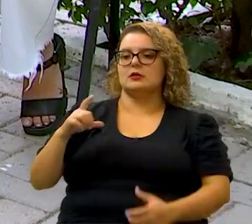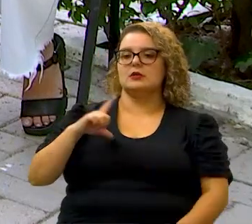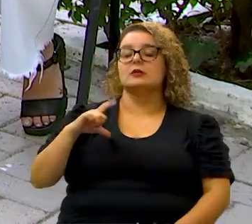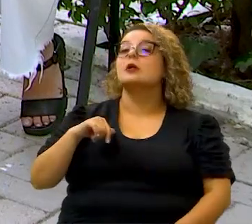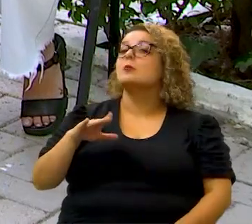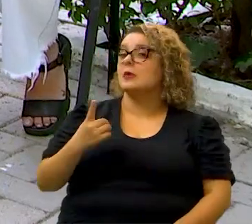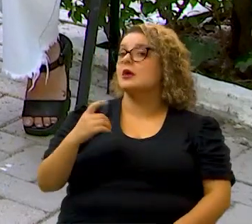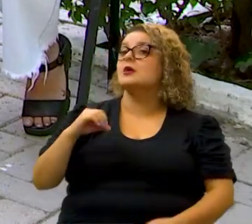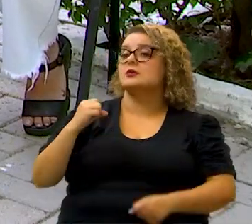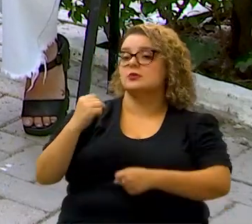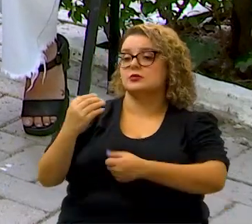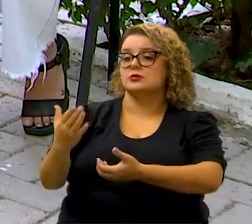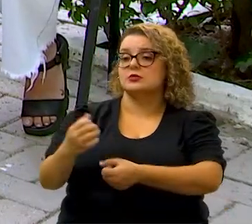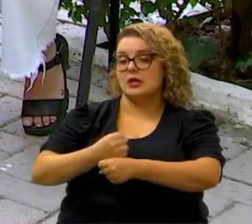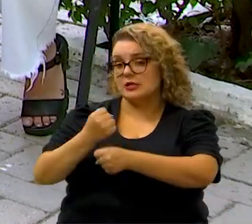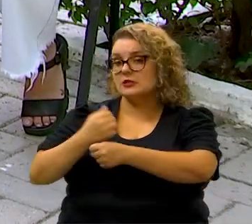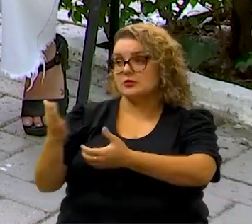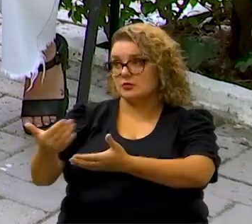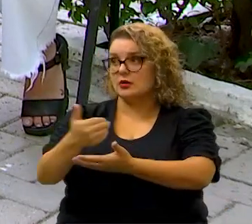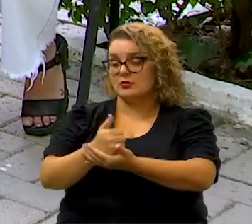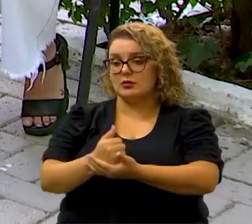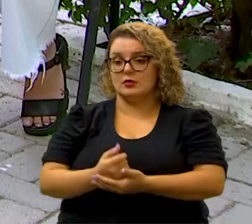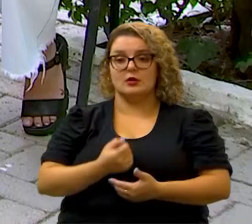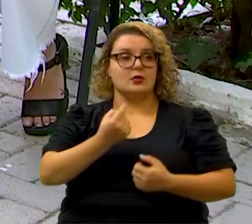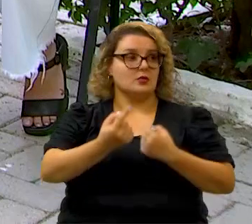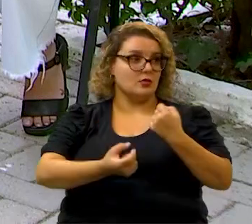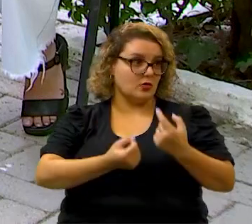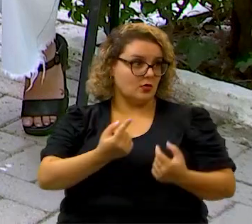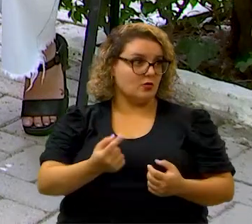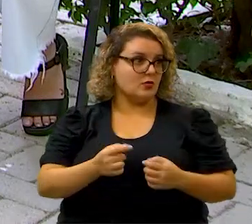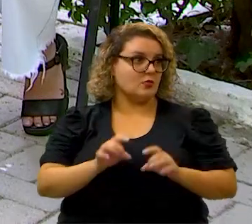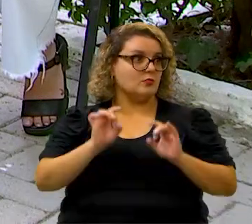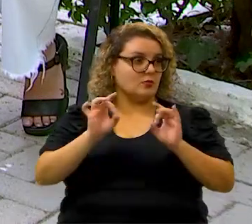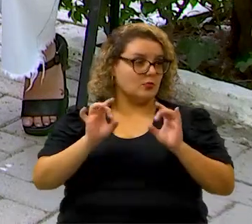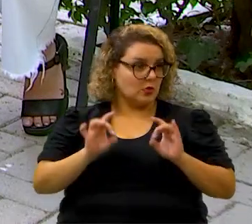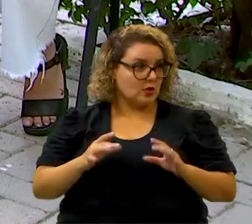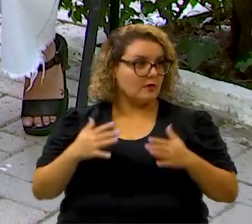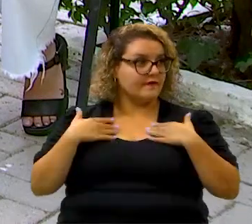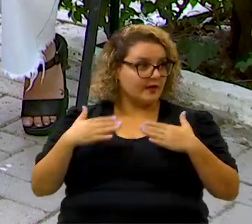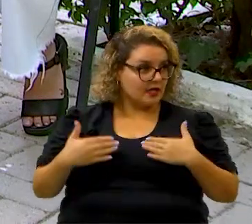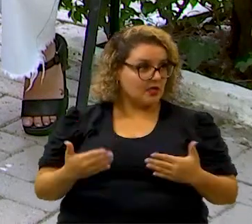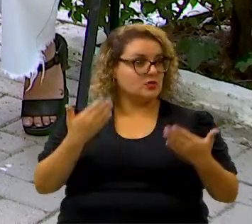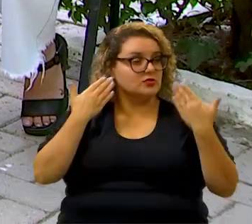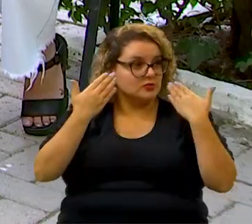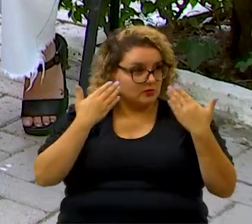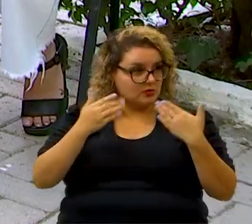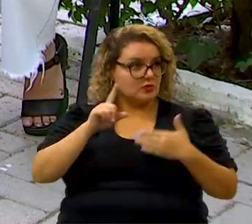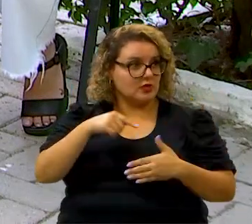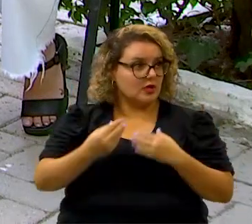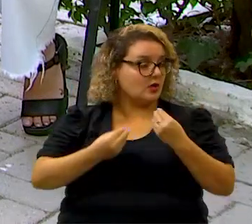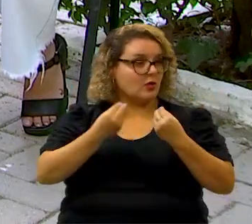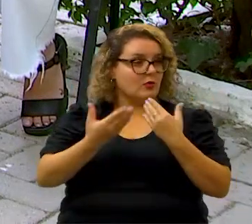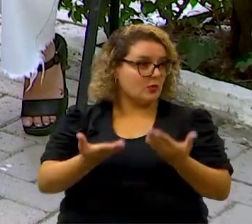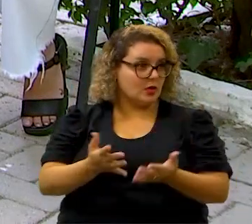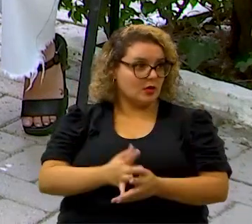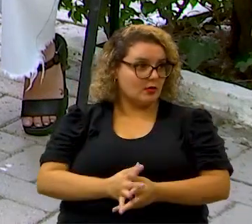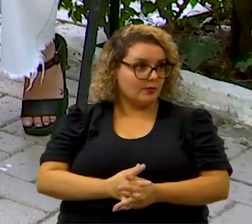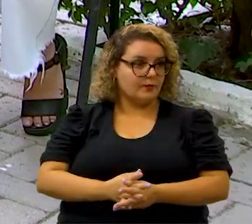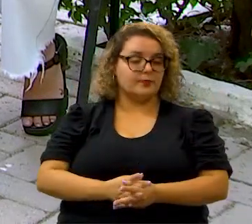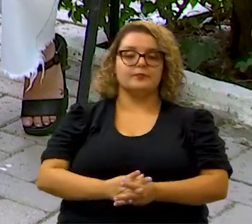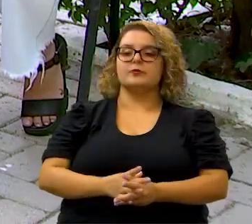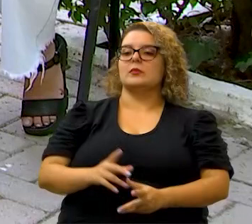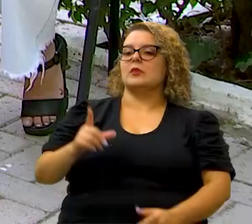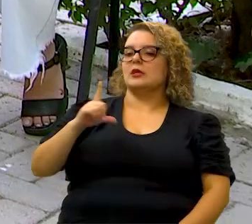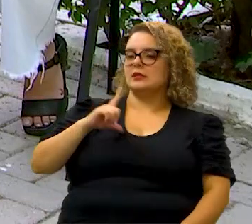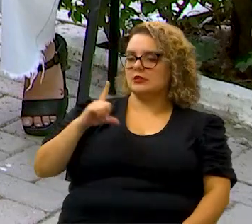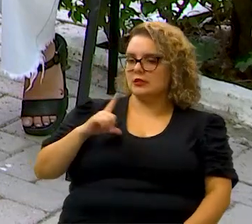idosos aqui que têm mais de 10 anos de acolhimento aqui. E alguns com necessidades especiais físicas, psicológicas, como é que